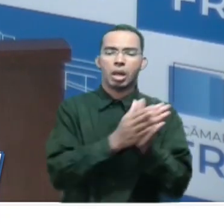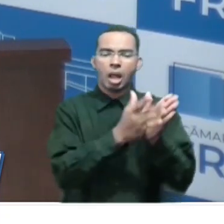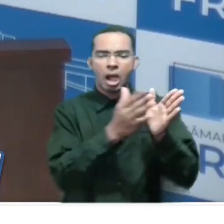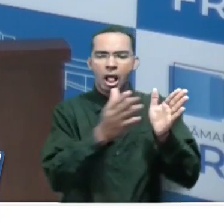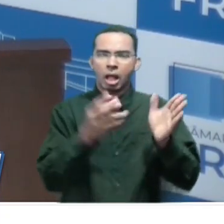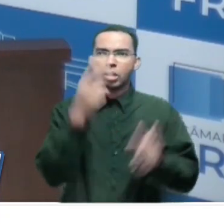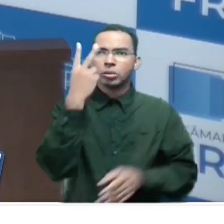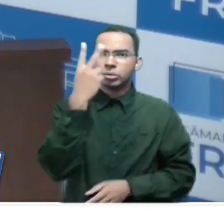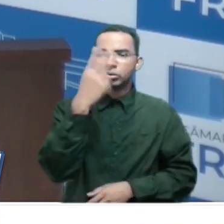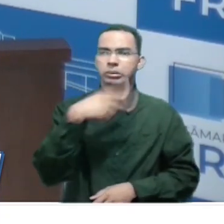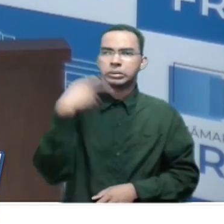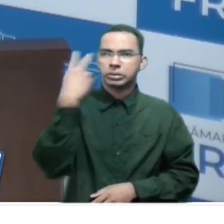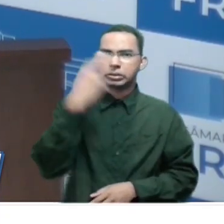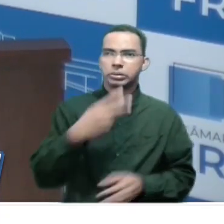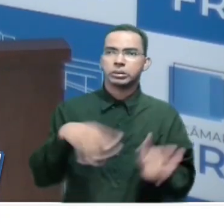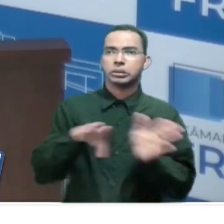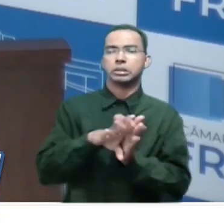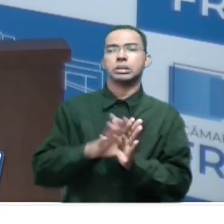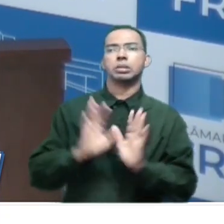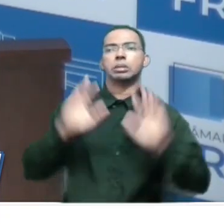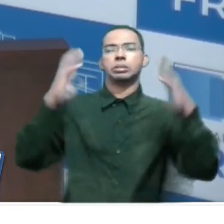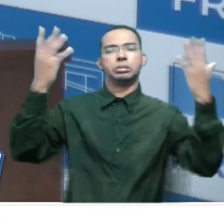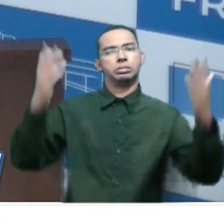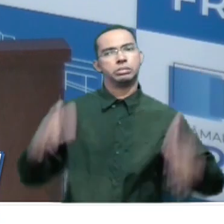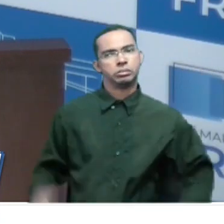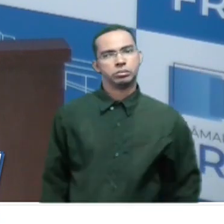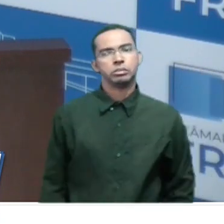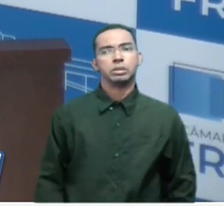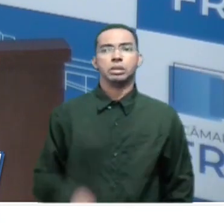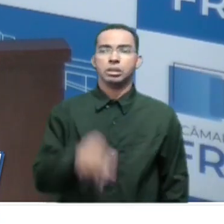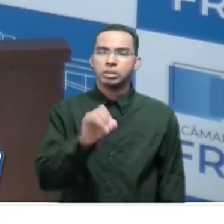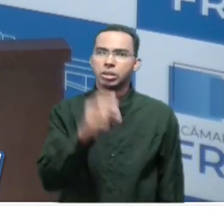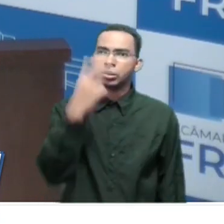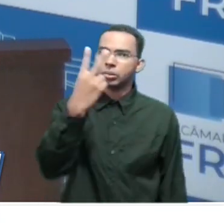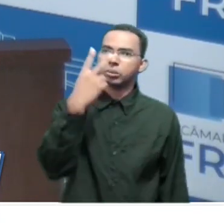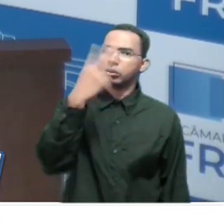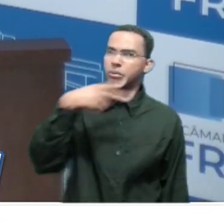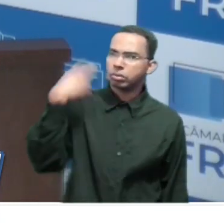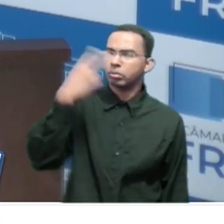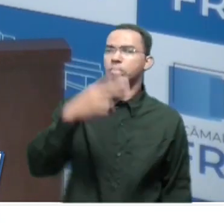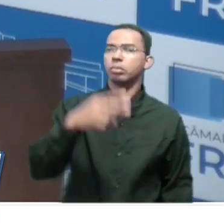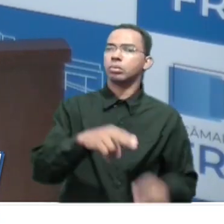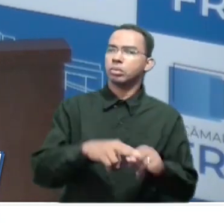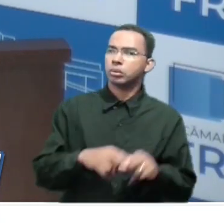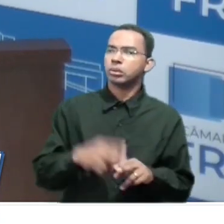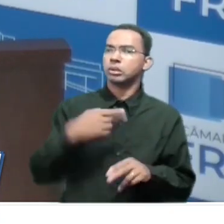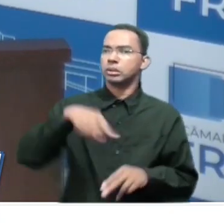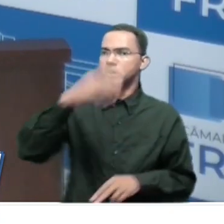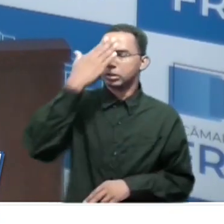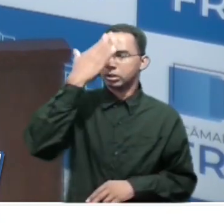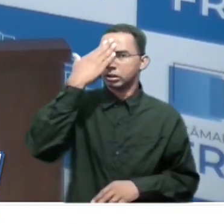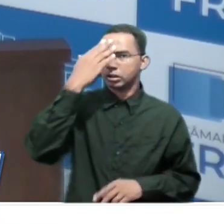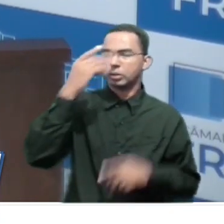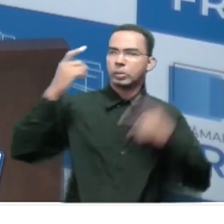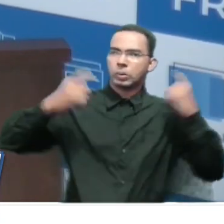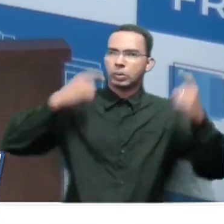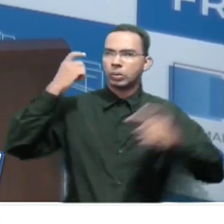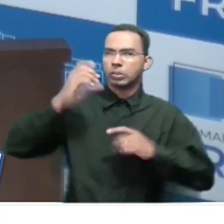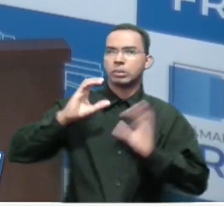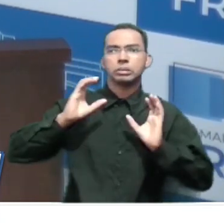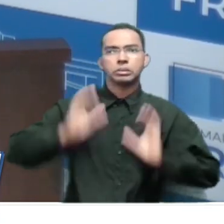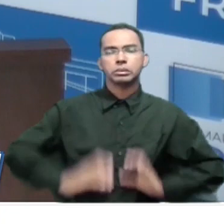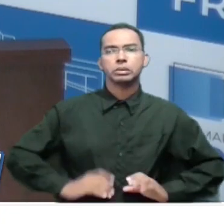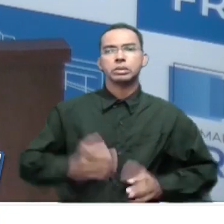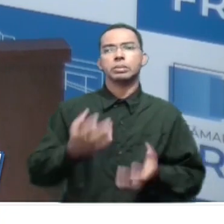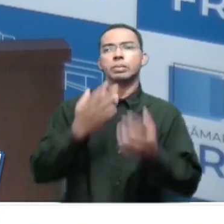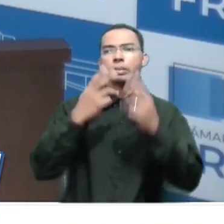até chegar a vias de fato. Ora, se era 2 horas, mais um motivo para compreender o desespero daquele cidadão que